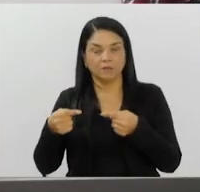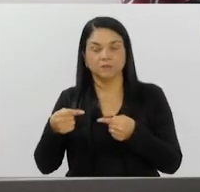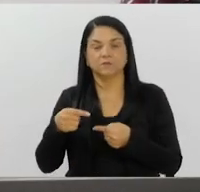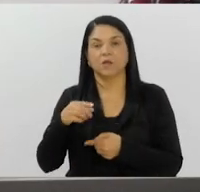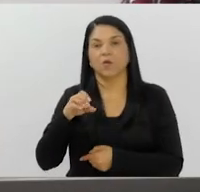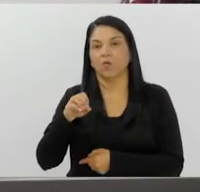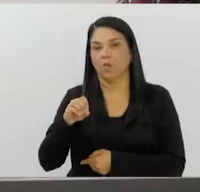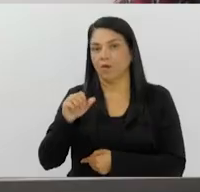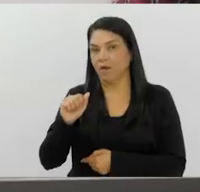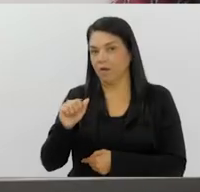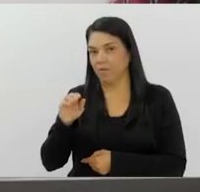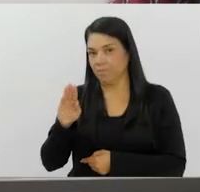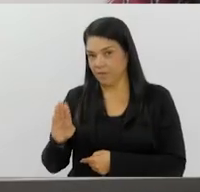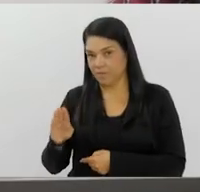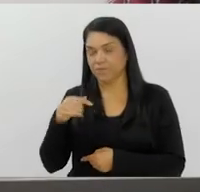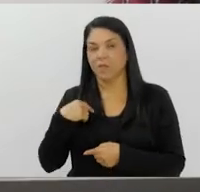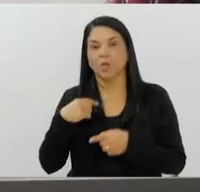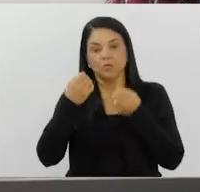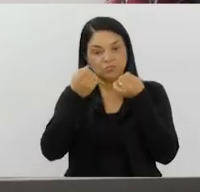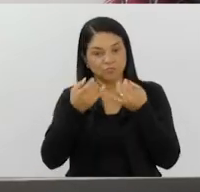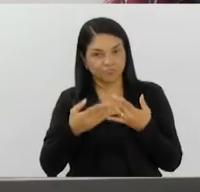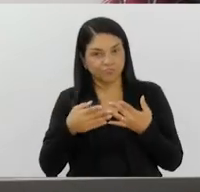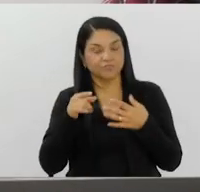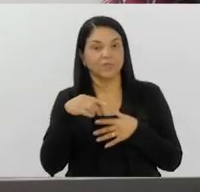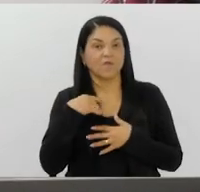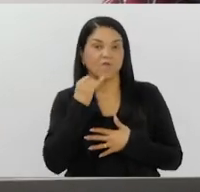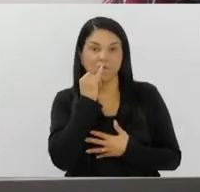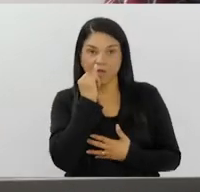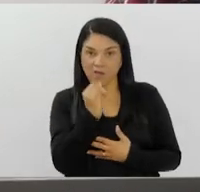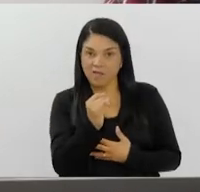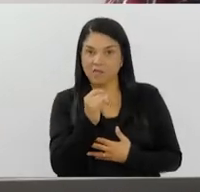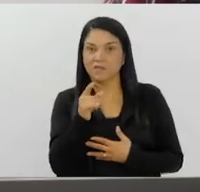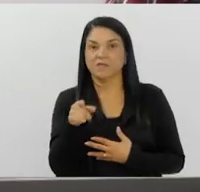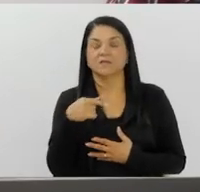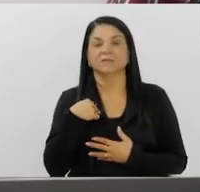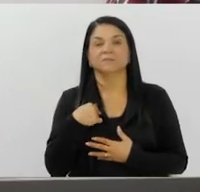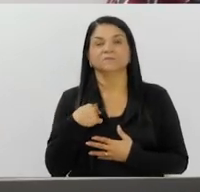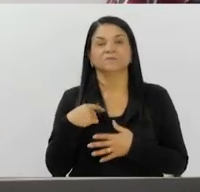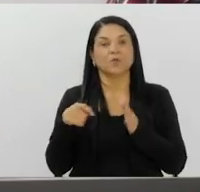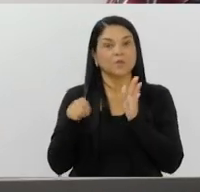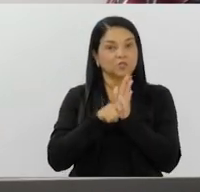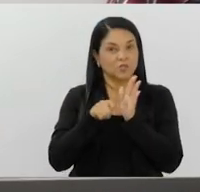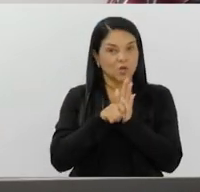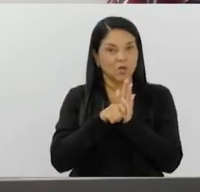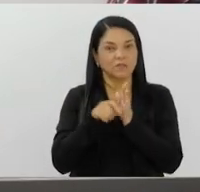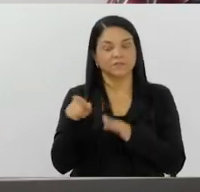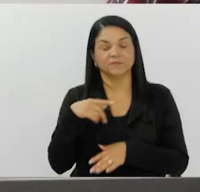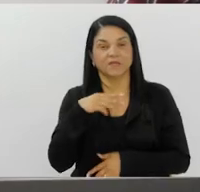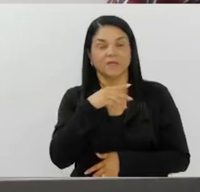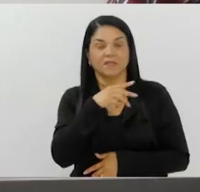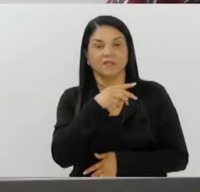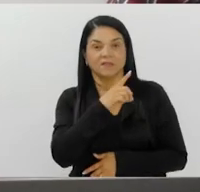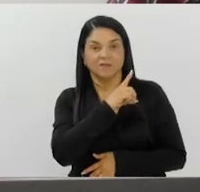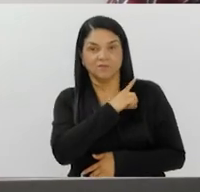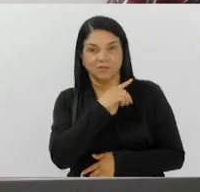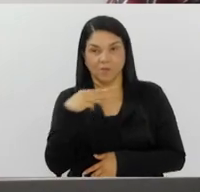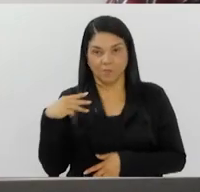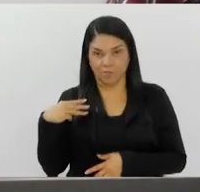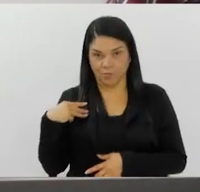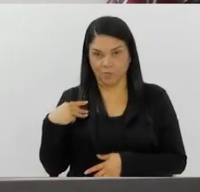eu levantei esse dado da Defensoria Pública Coronel Carmo a defensoria pegou escuta essa negr